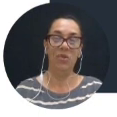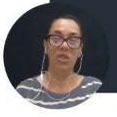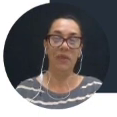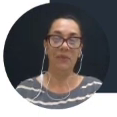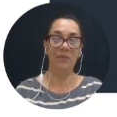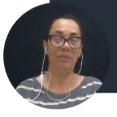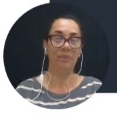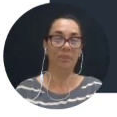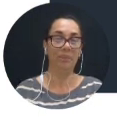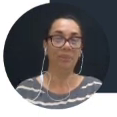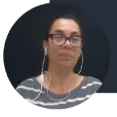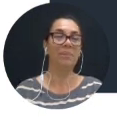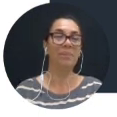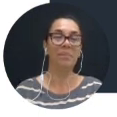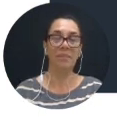Então, continuando.